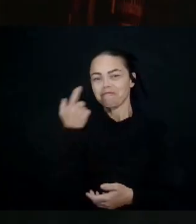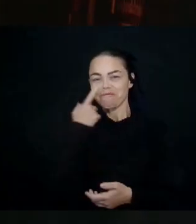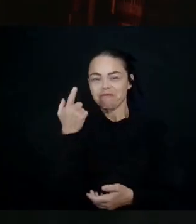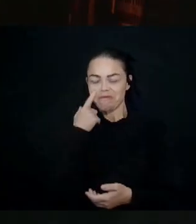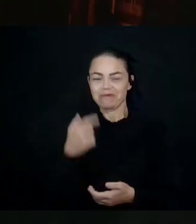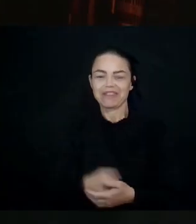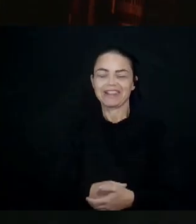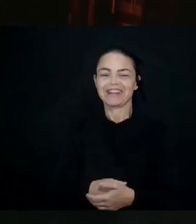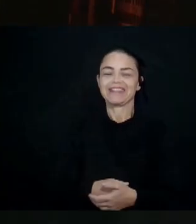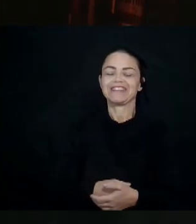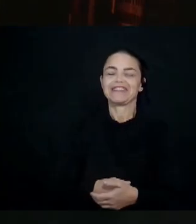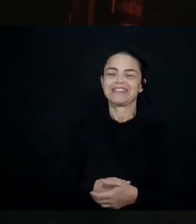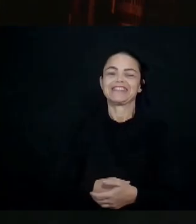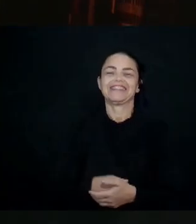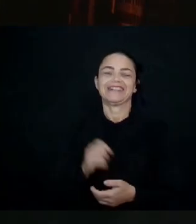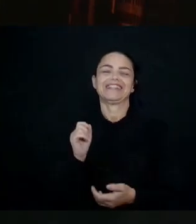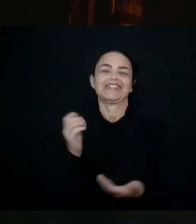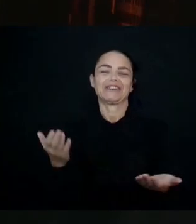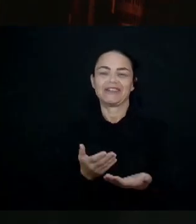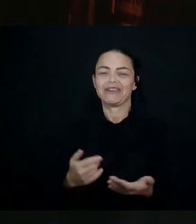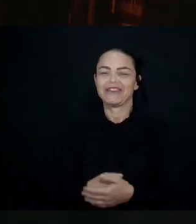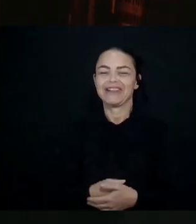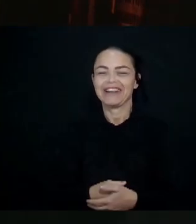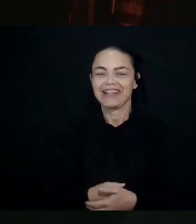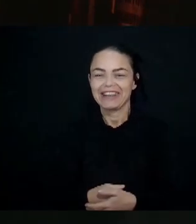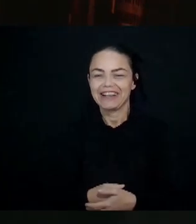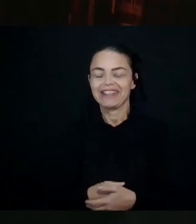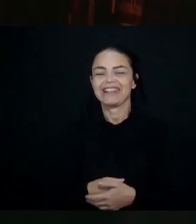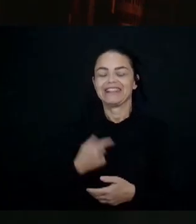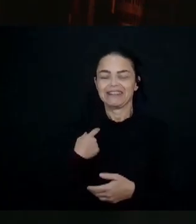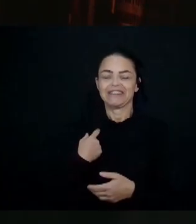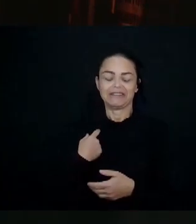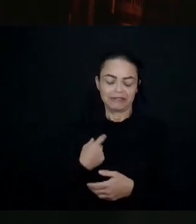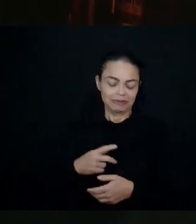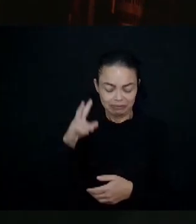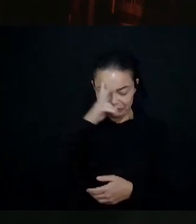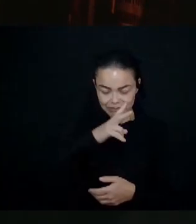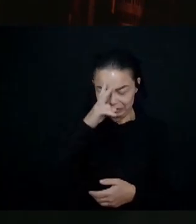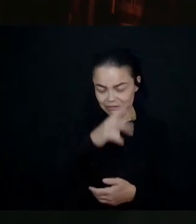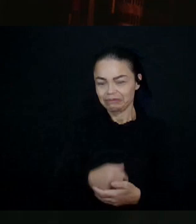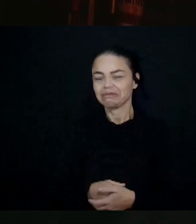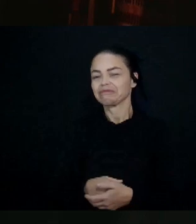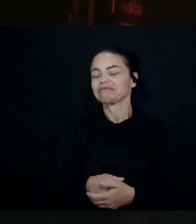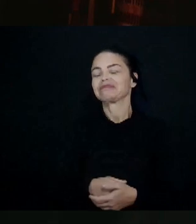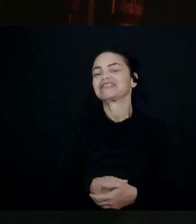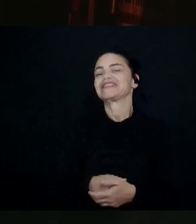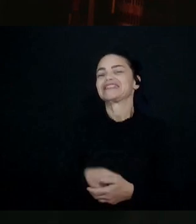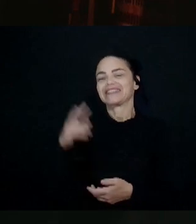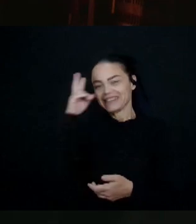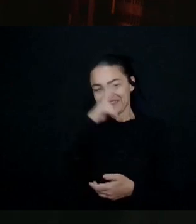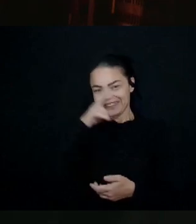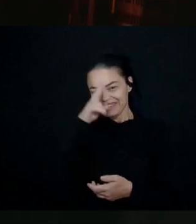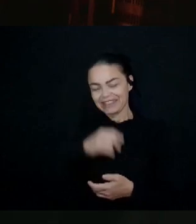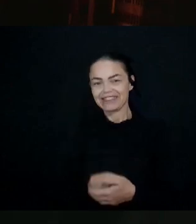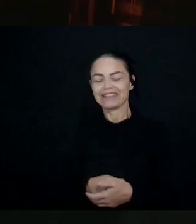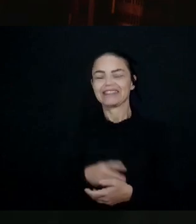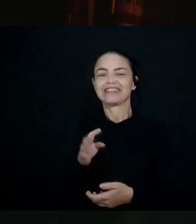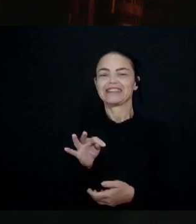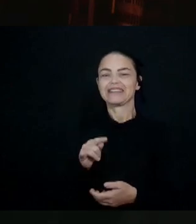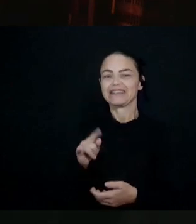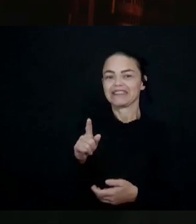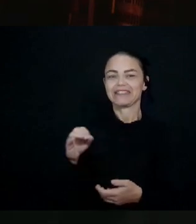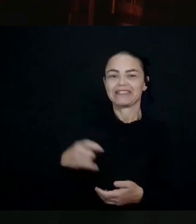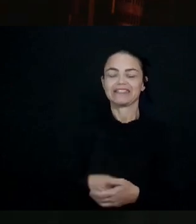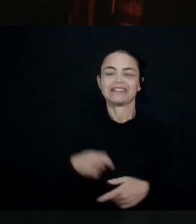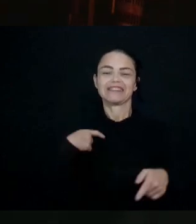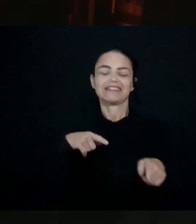nós estamos fazendo hoje aqui, né? Ele trazendo memórias, você trazendo memórias, Thiago. Eu também, né?